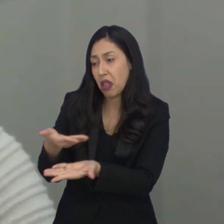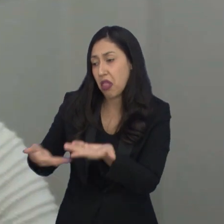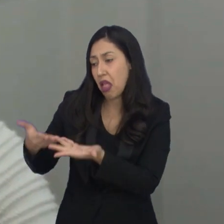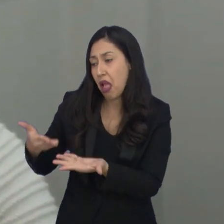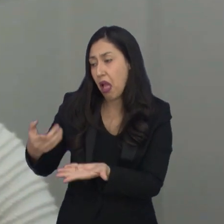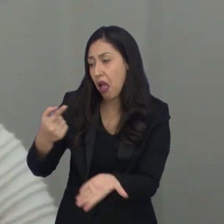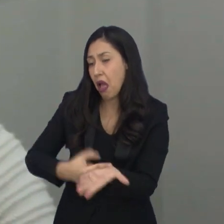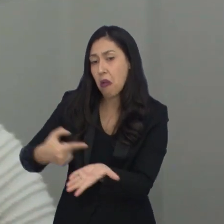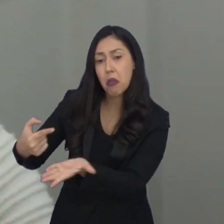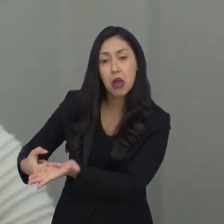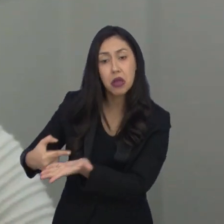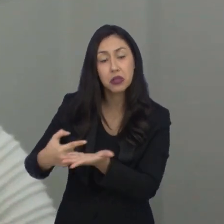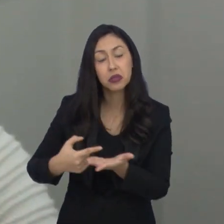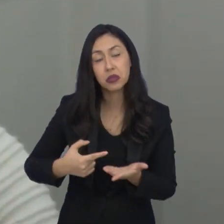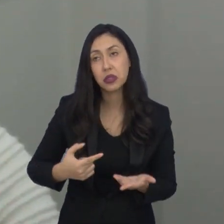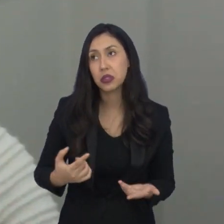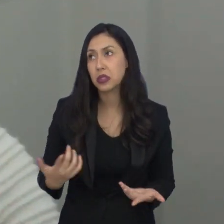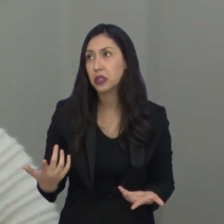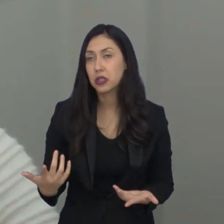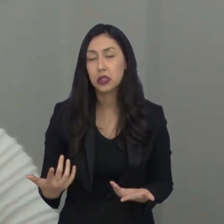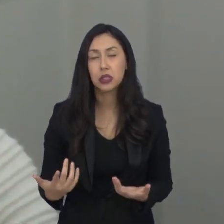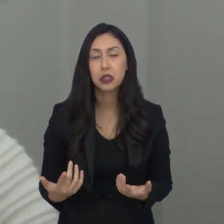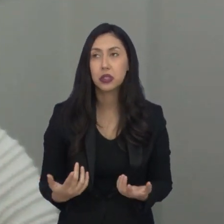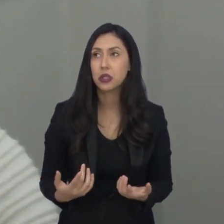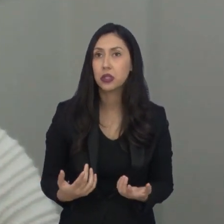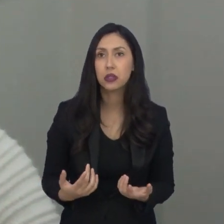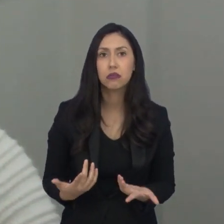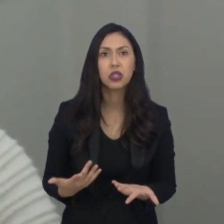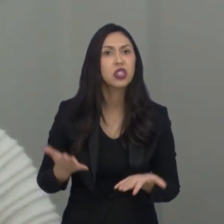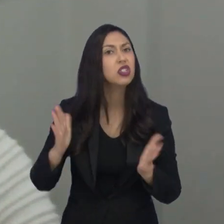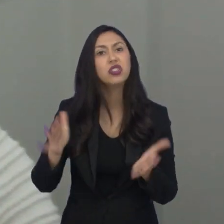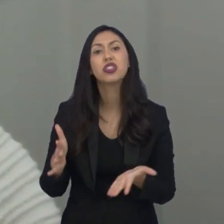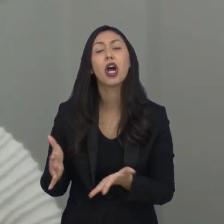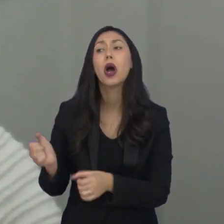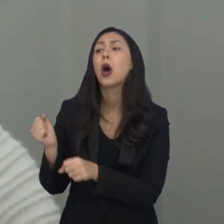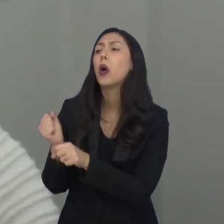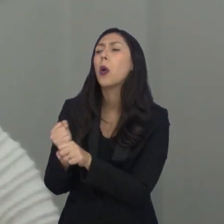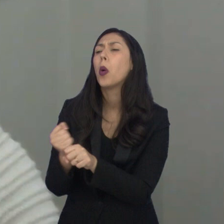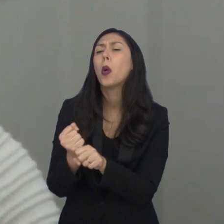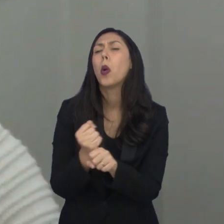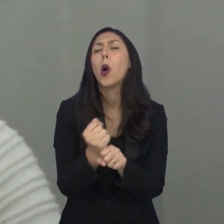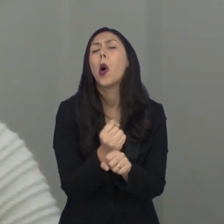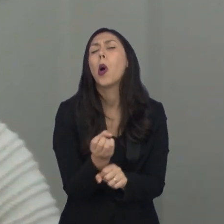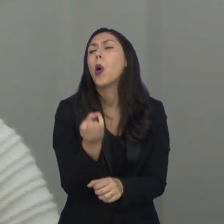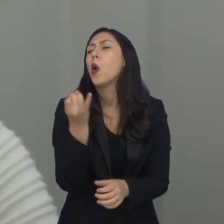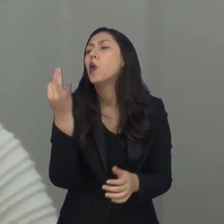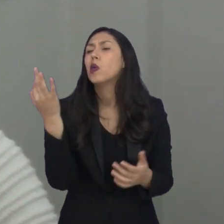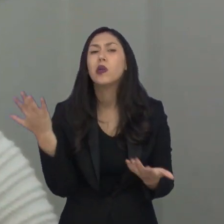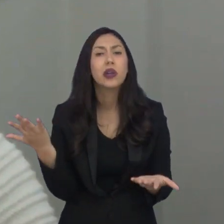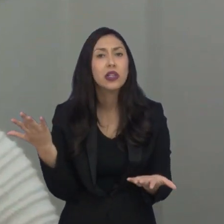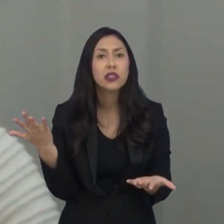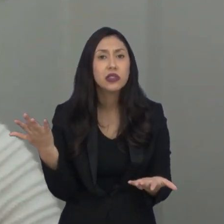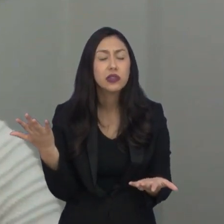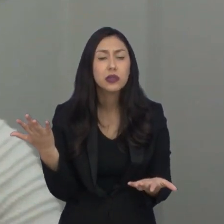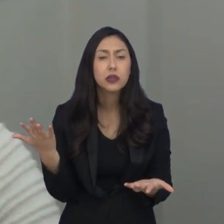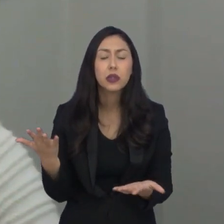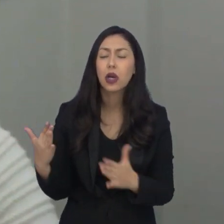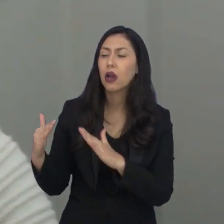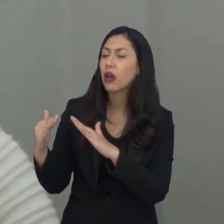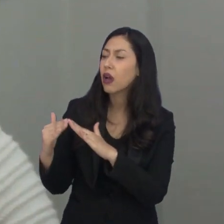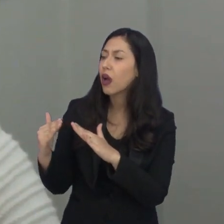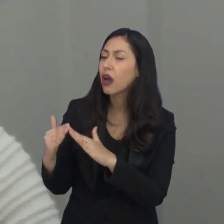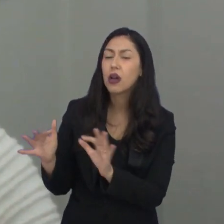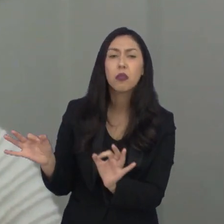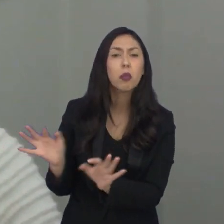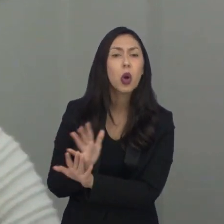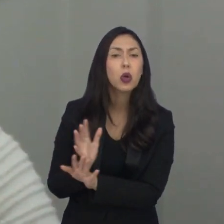pessoas, quanto tempo que o loteamento está instalado ali, quanto tempo tem um núcleo, porque